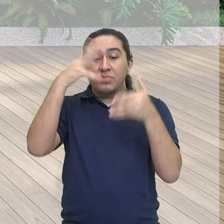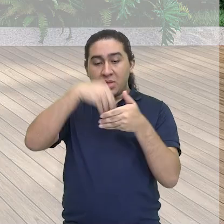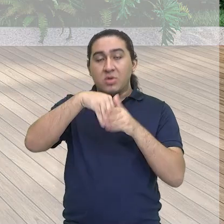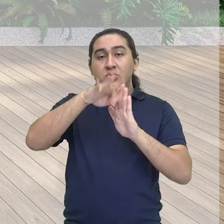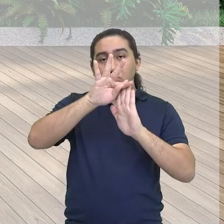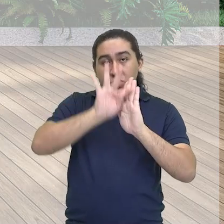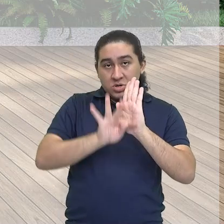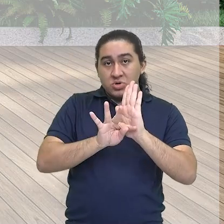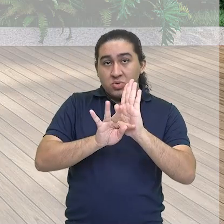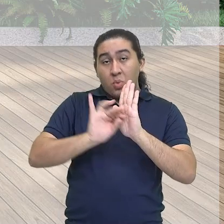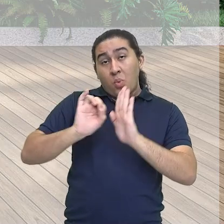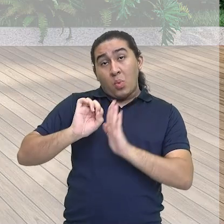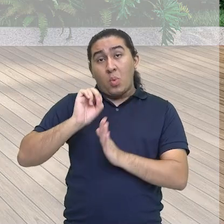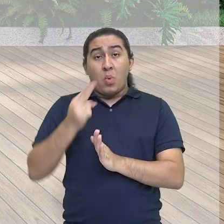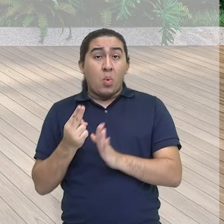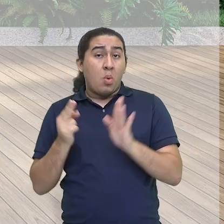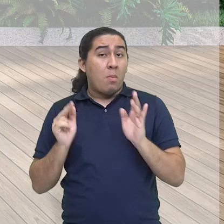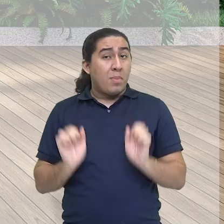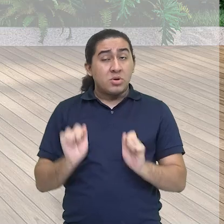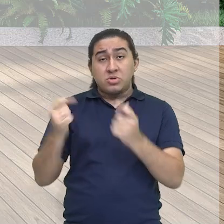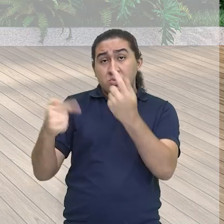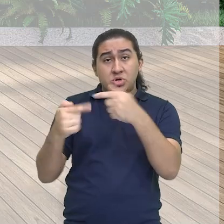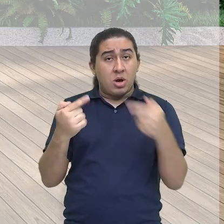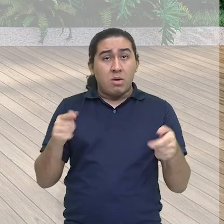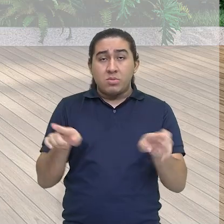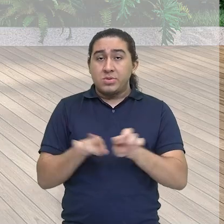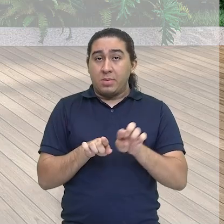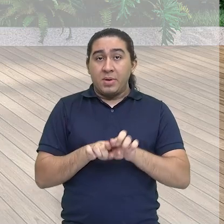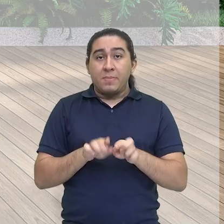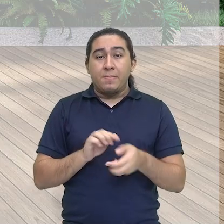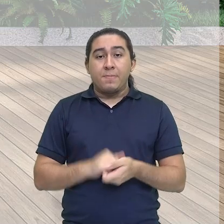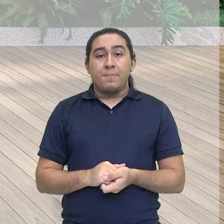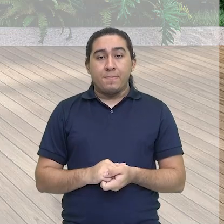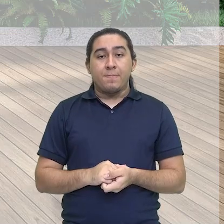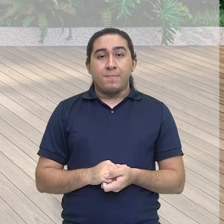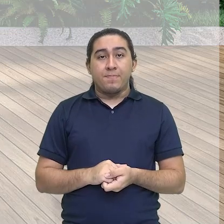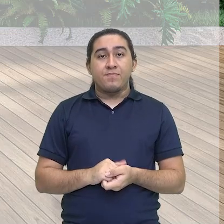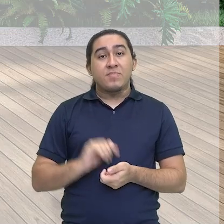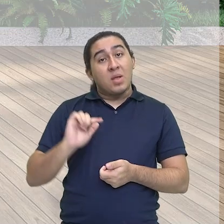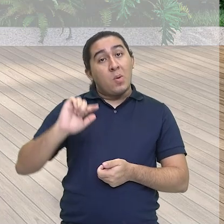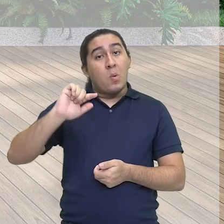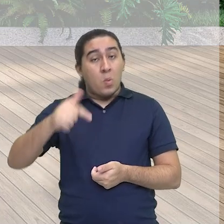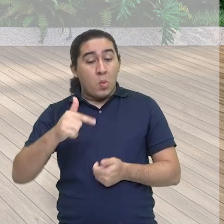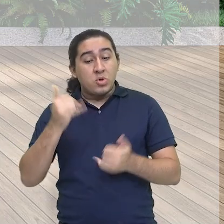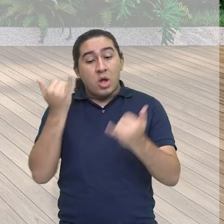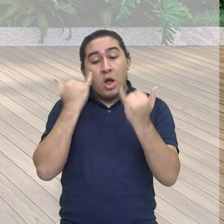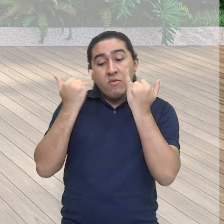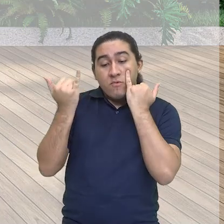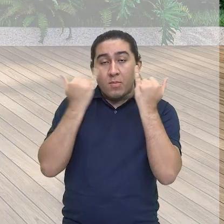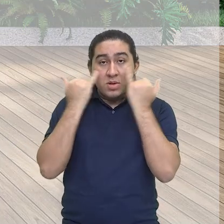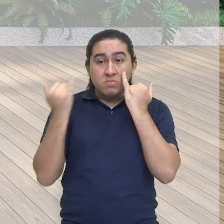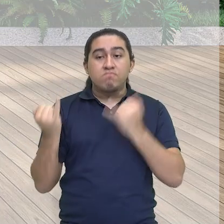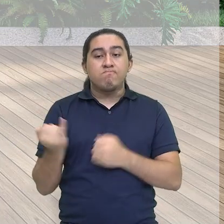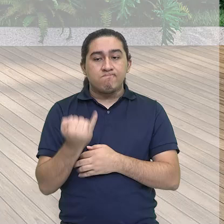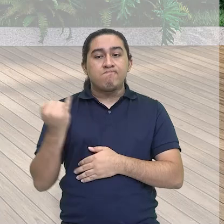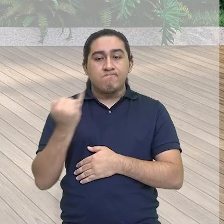de um texto ou mesmo na conversa, né? As outras informações